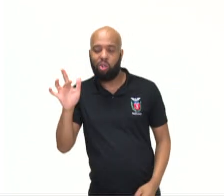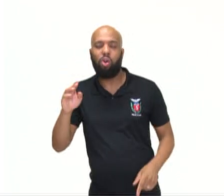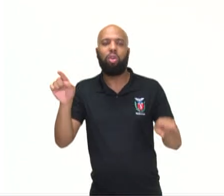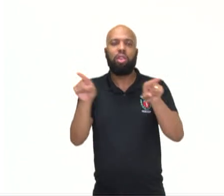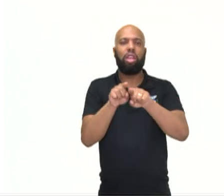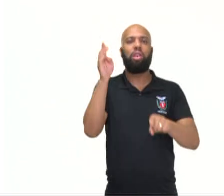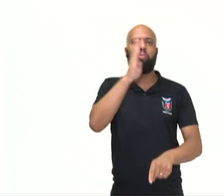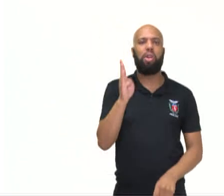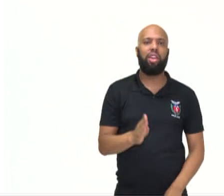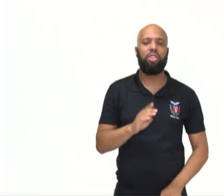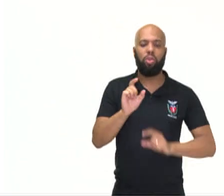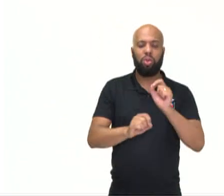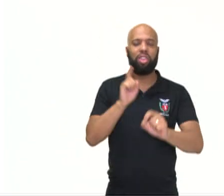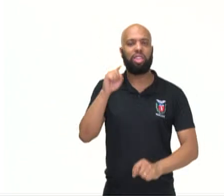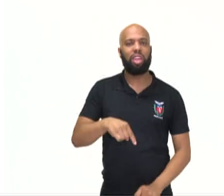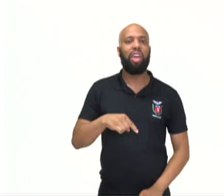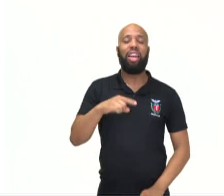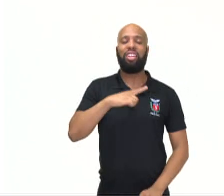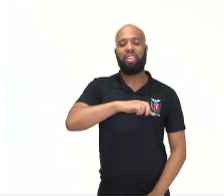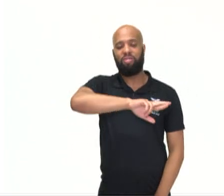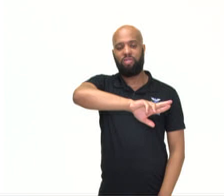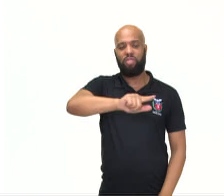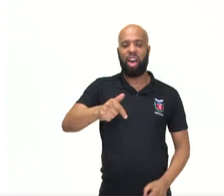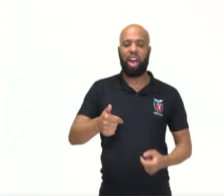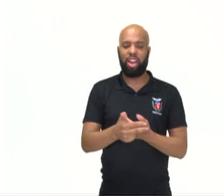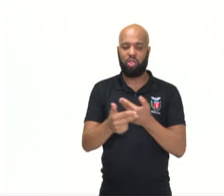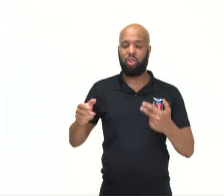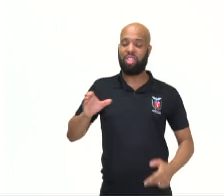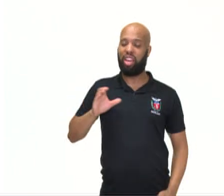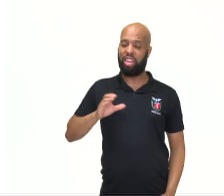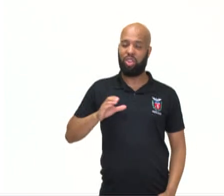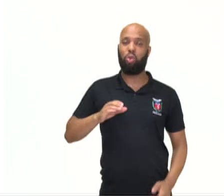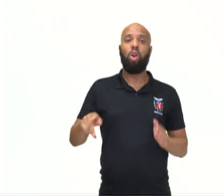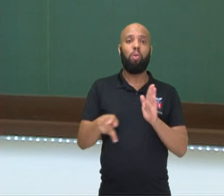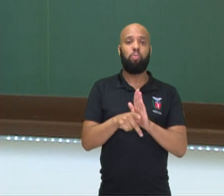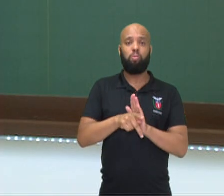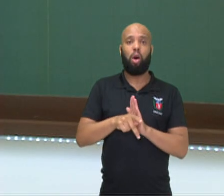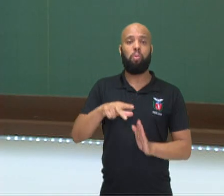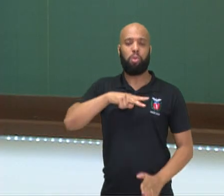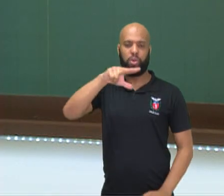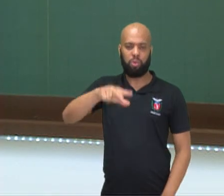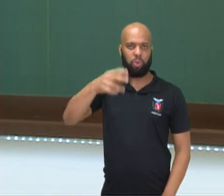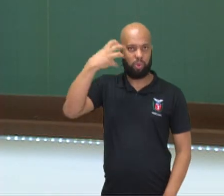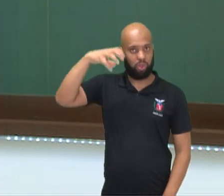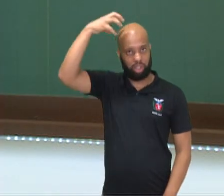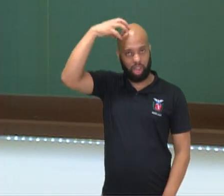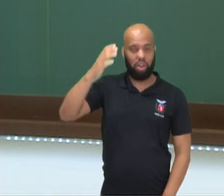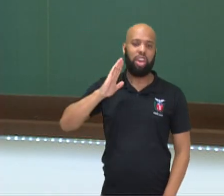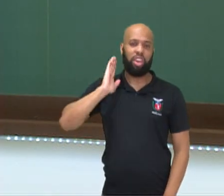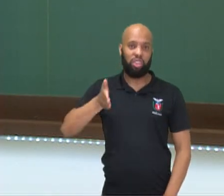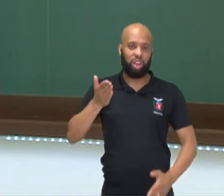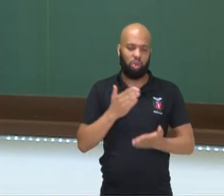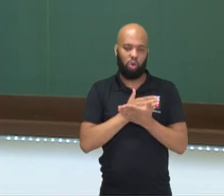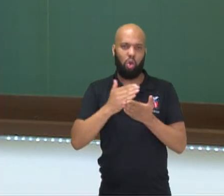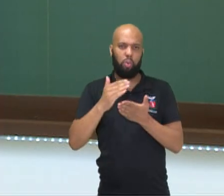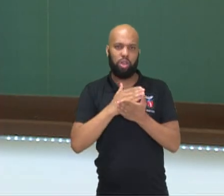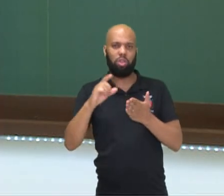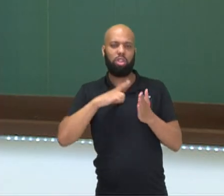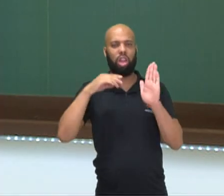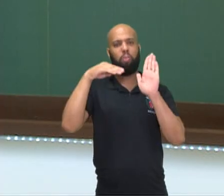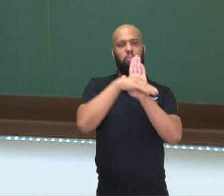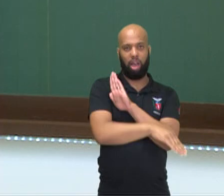na última grande riqueza da coroa portuguesa, que já estava começando a entrar